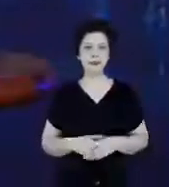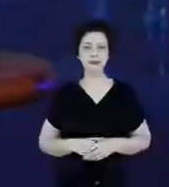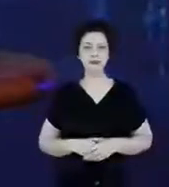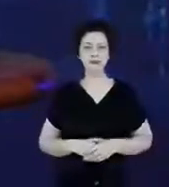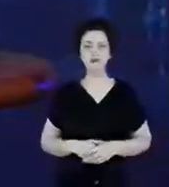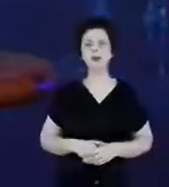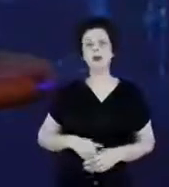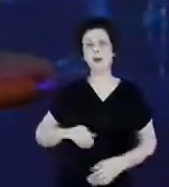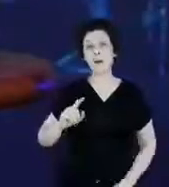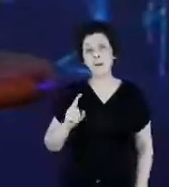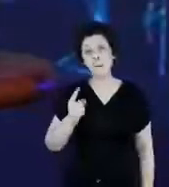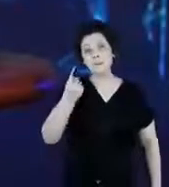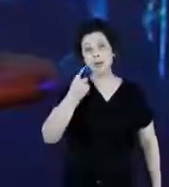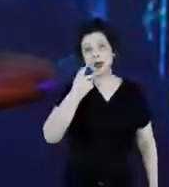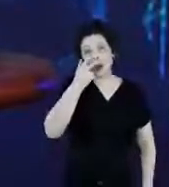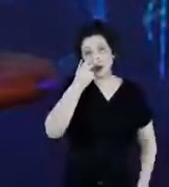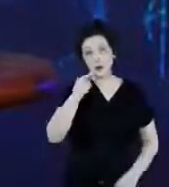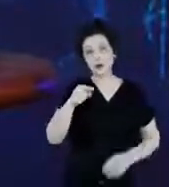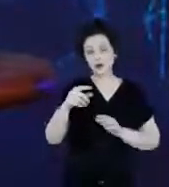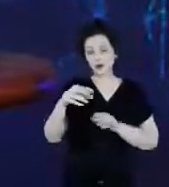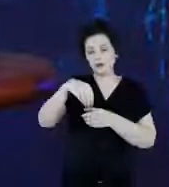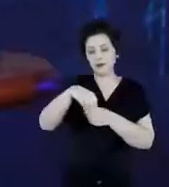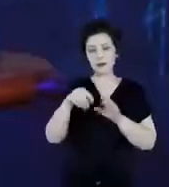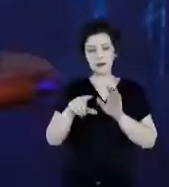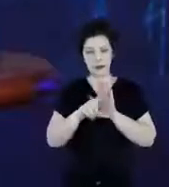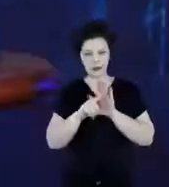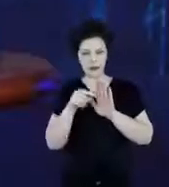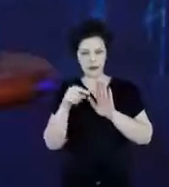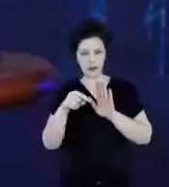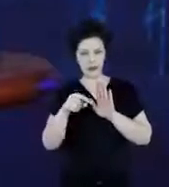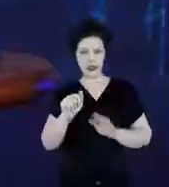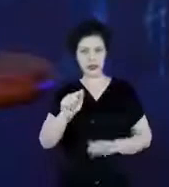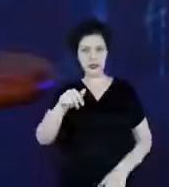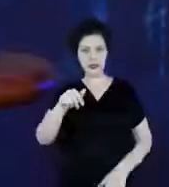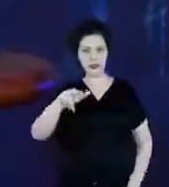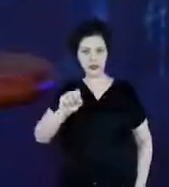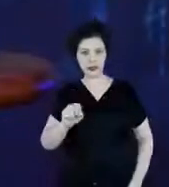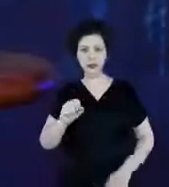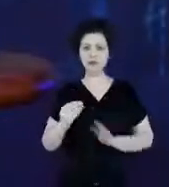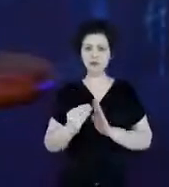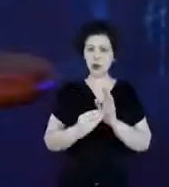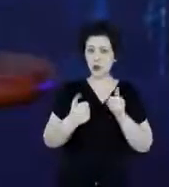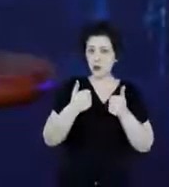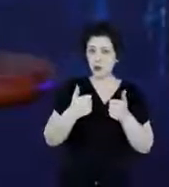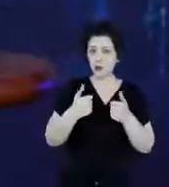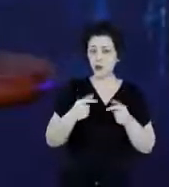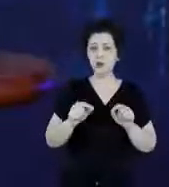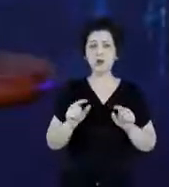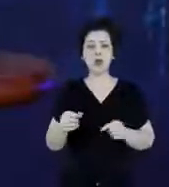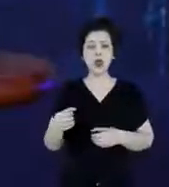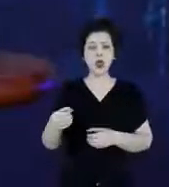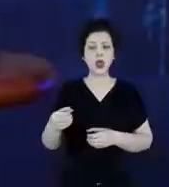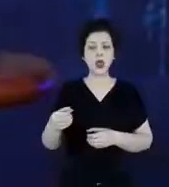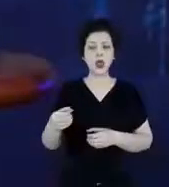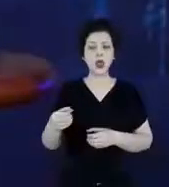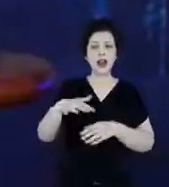primeiro, dentro dessa linha, inclusive, que a Agnes colocou muito bem, né, da inovação, né? As áreas isoladas num país continental